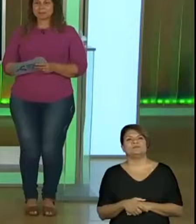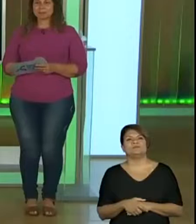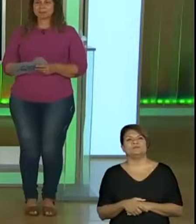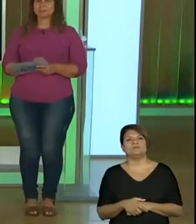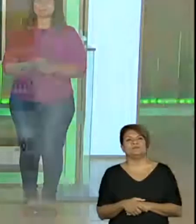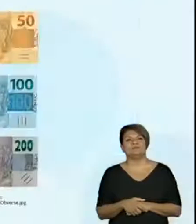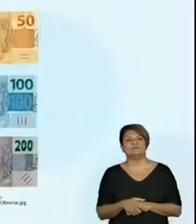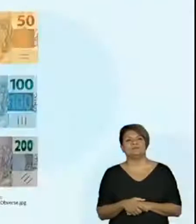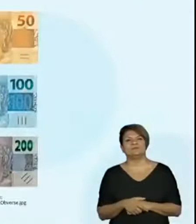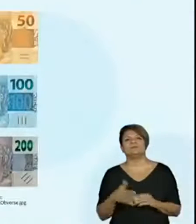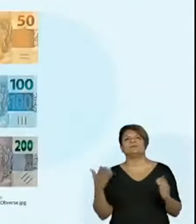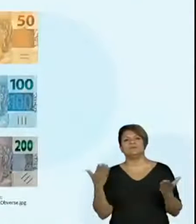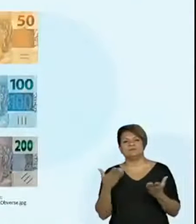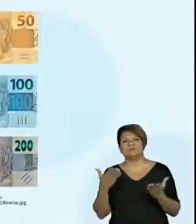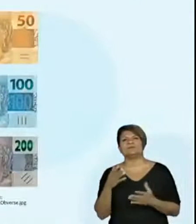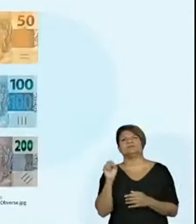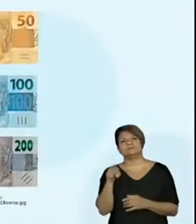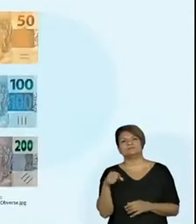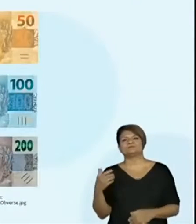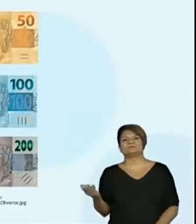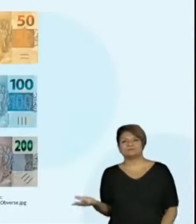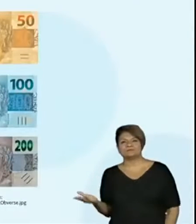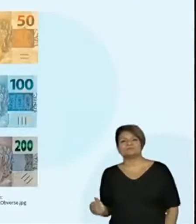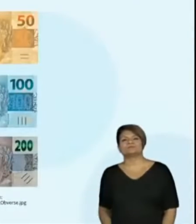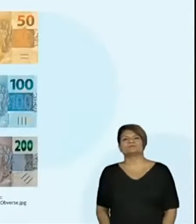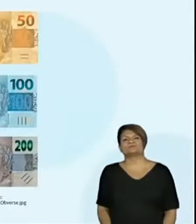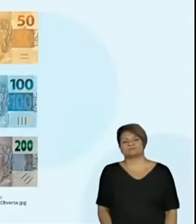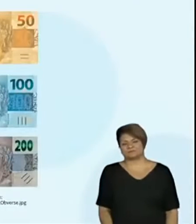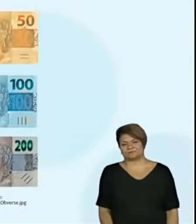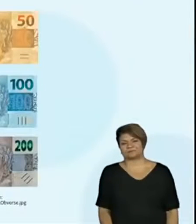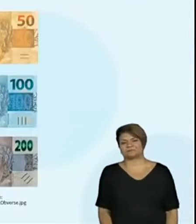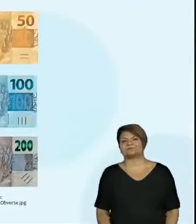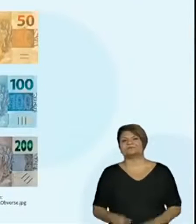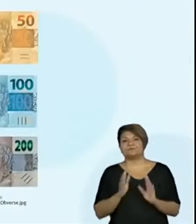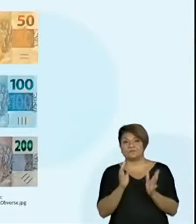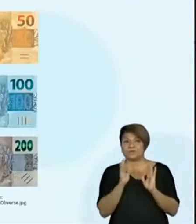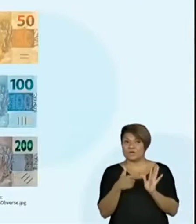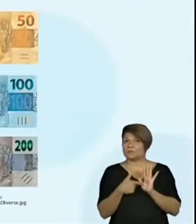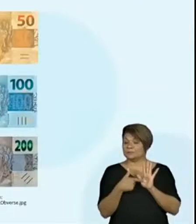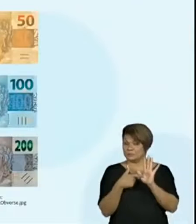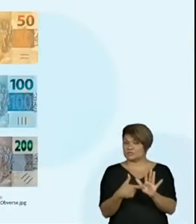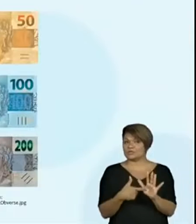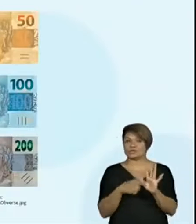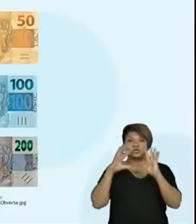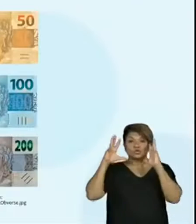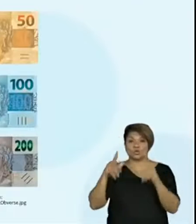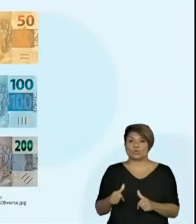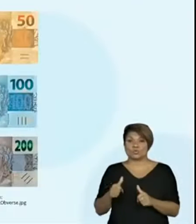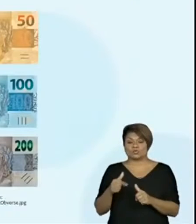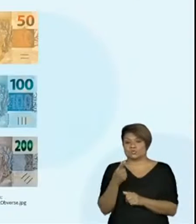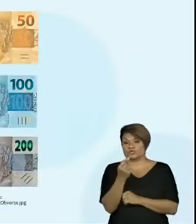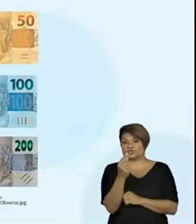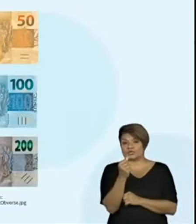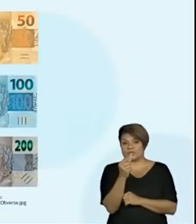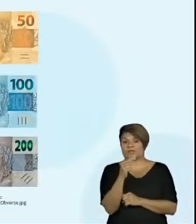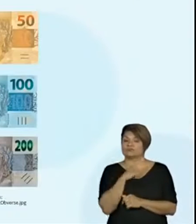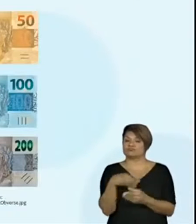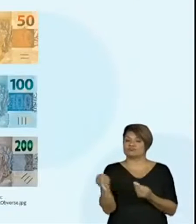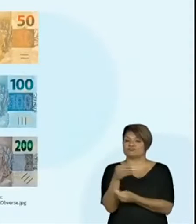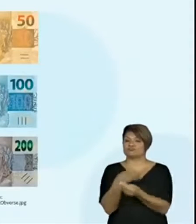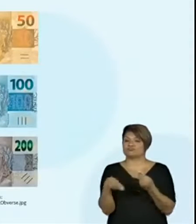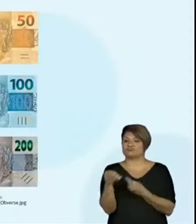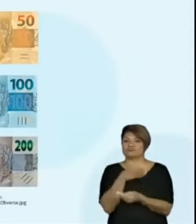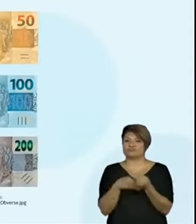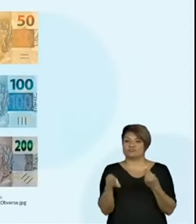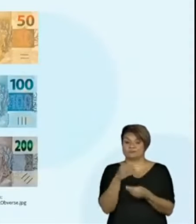Olá, agora sim. A gente conseguiu compor aqui, mostrar para vocês todas as cédulas, todas as notas que estão em